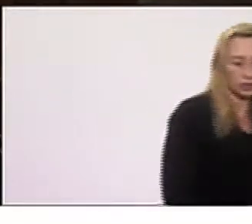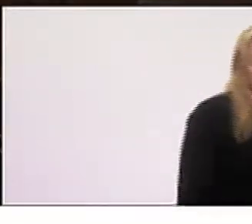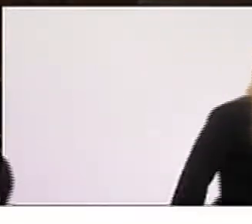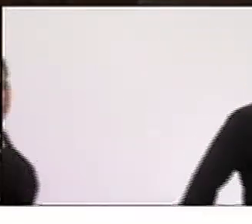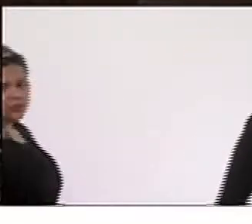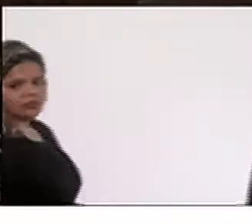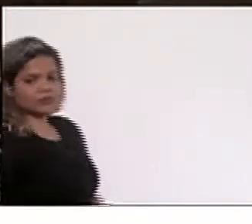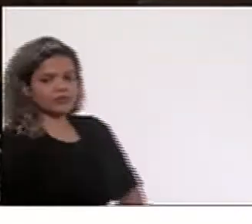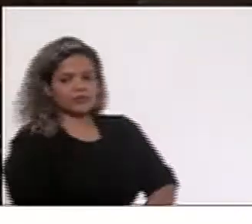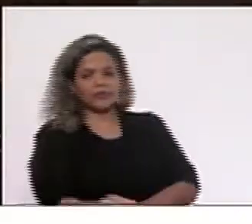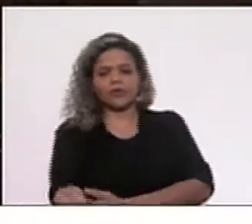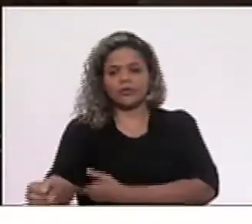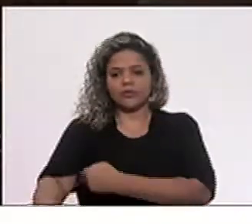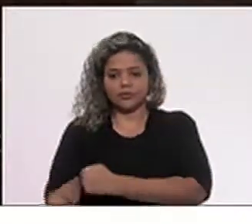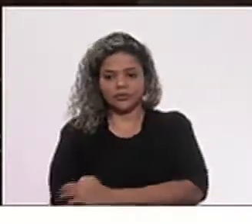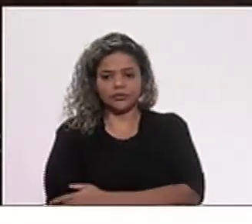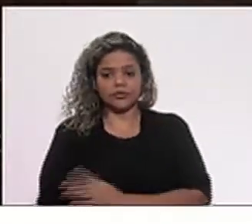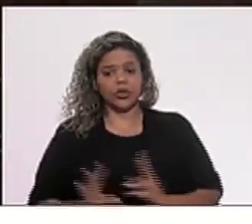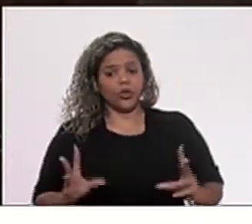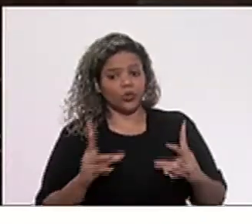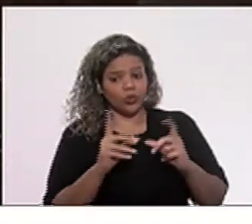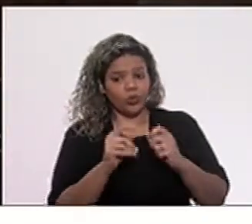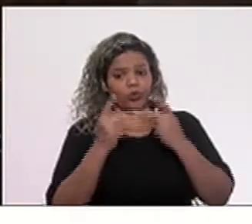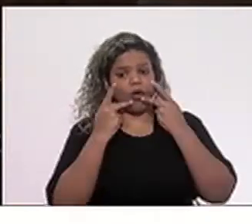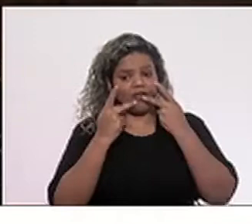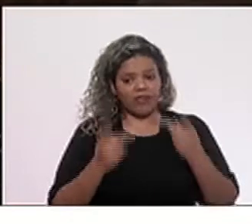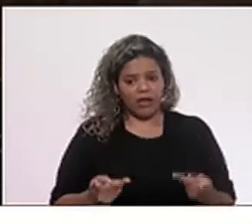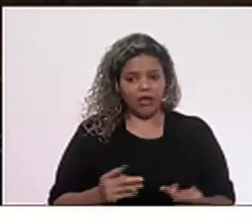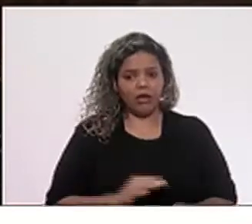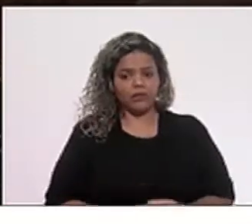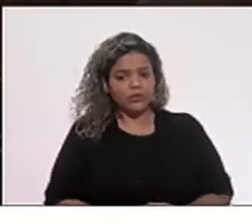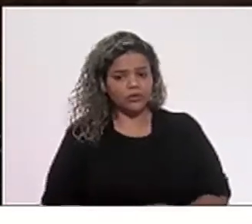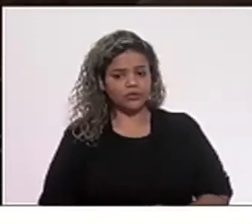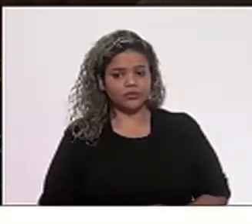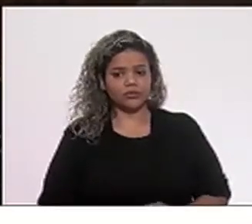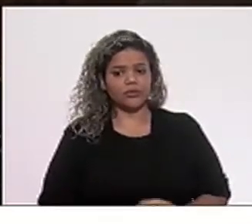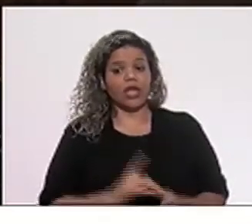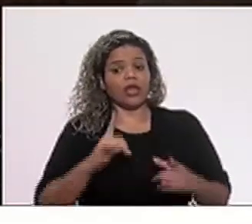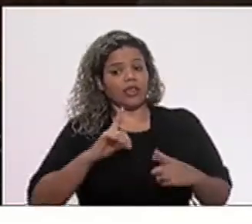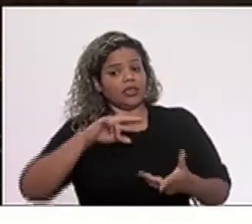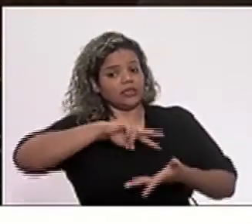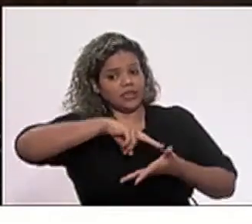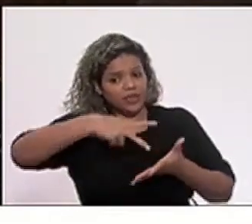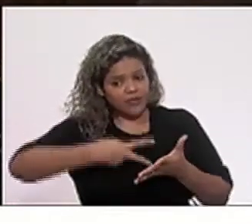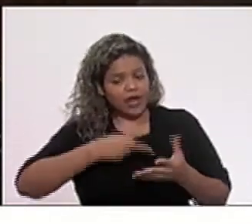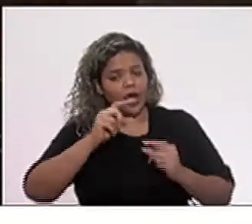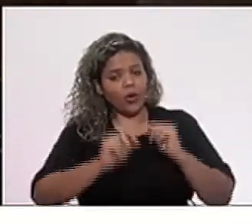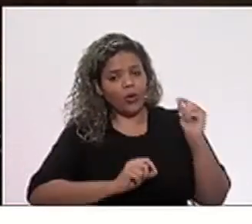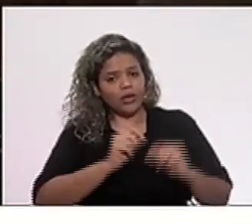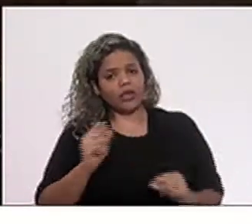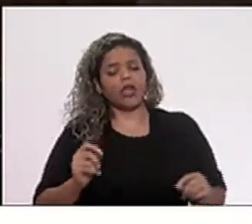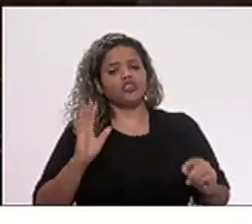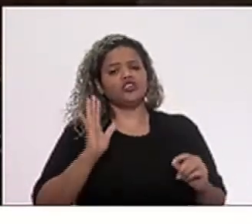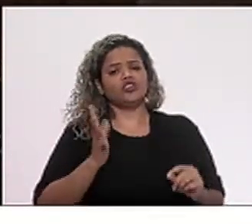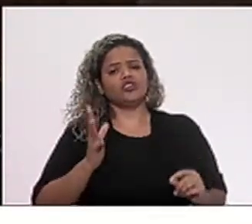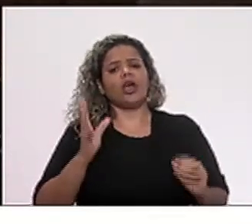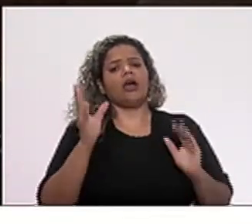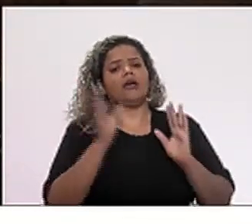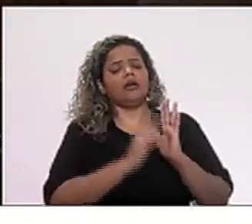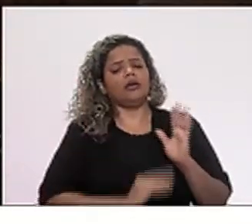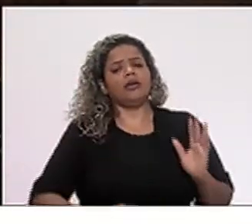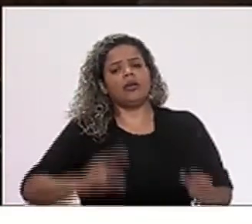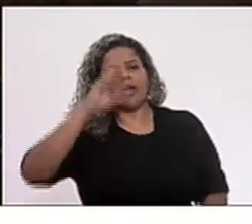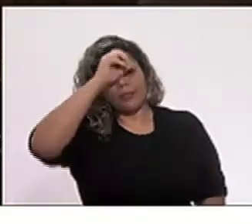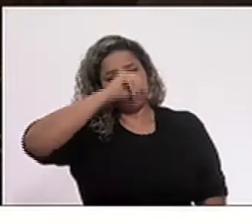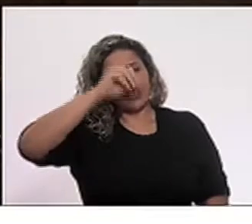falando, que tenha o significado daquilo que a gente apreende